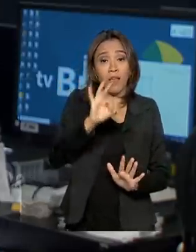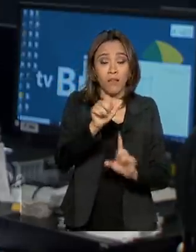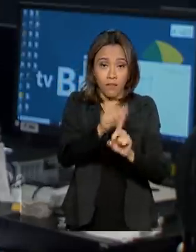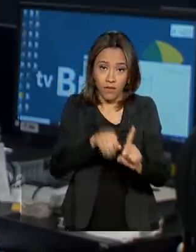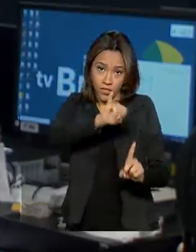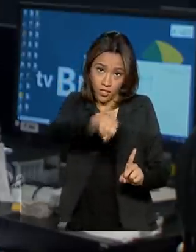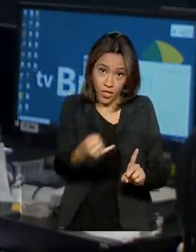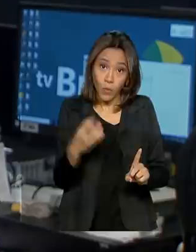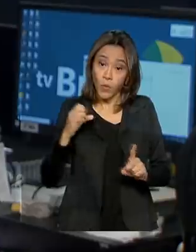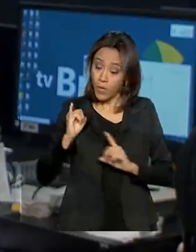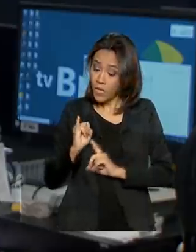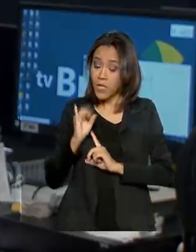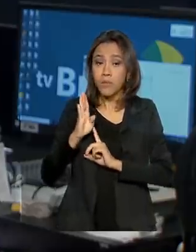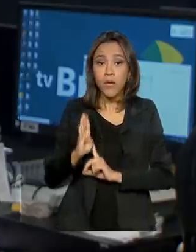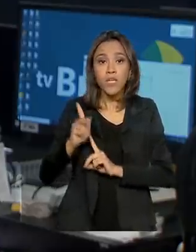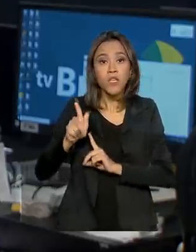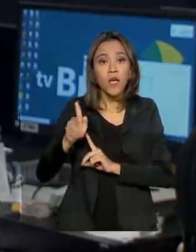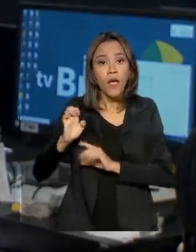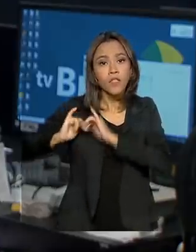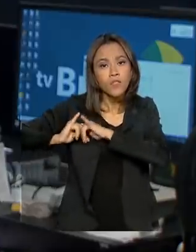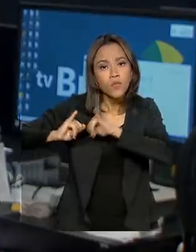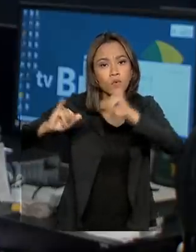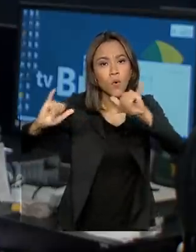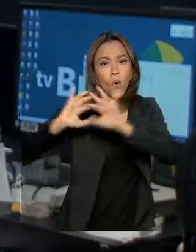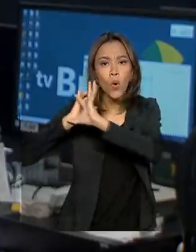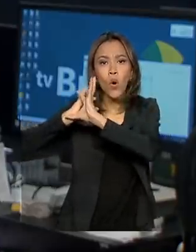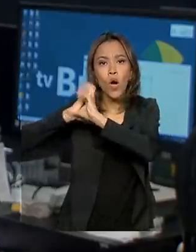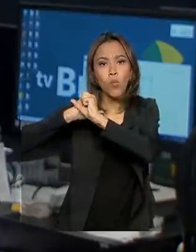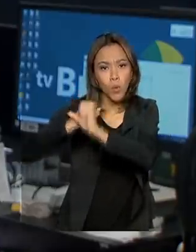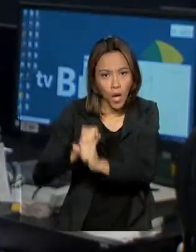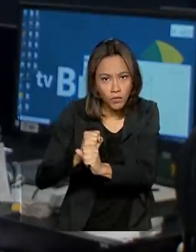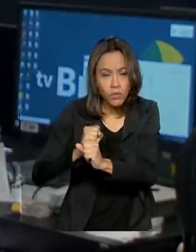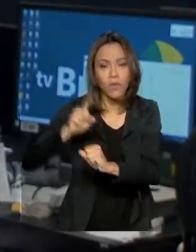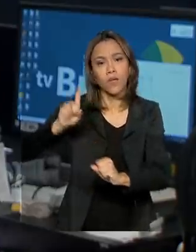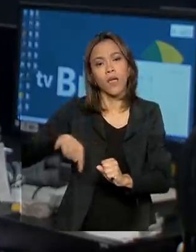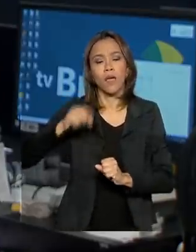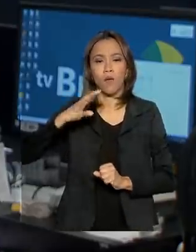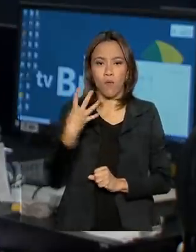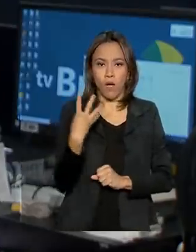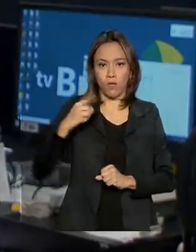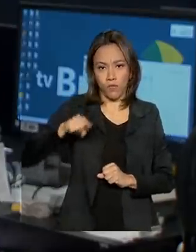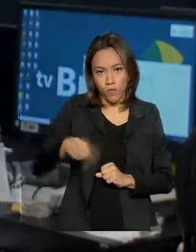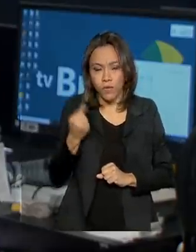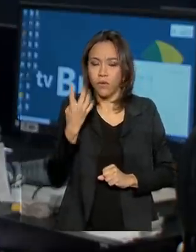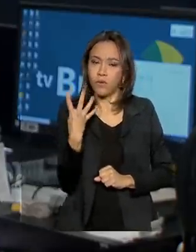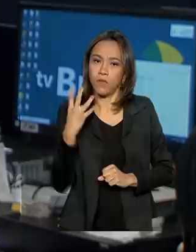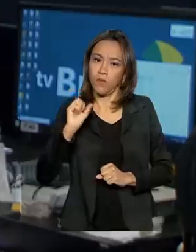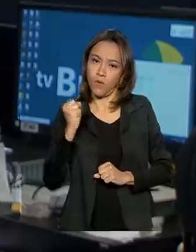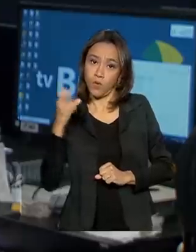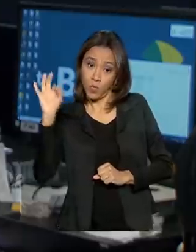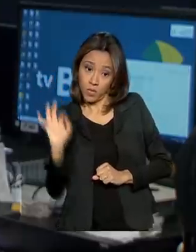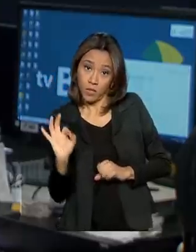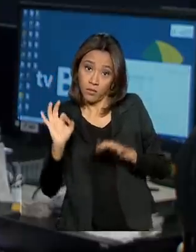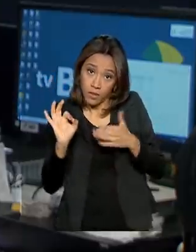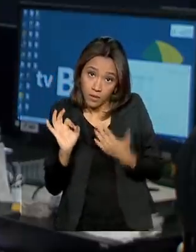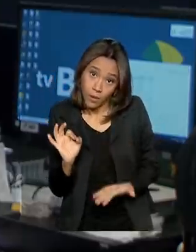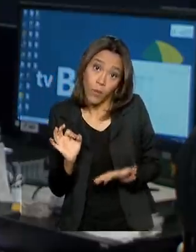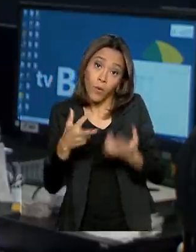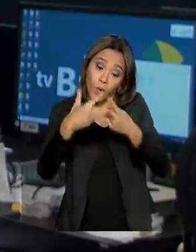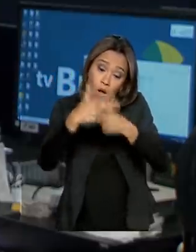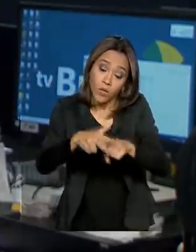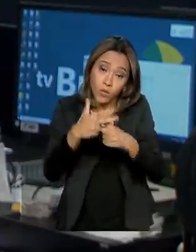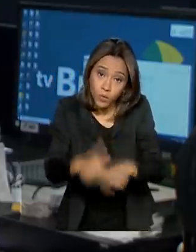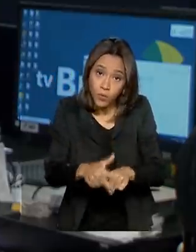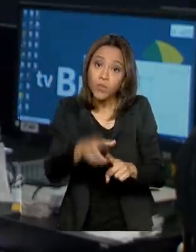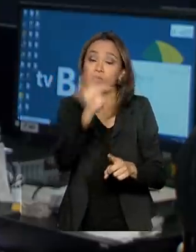IBGE divulgou o índice oficial acumulado, que ficou em 4,48%. Portanto, o reajuste do